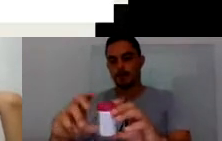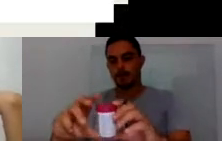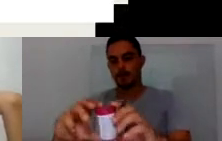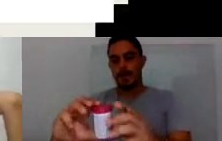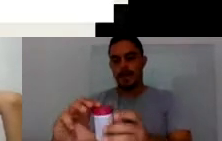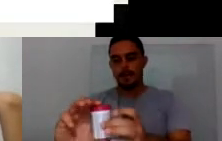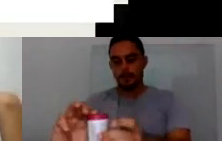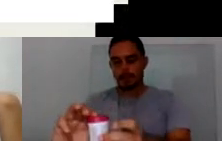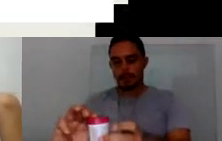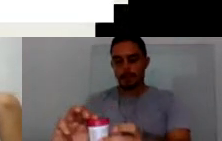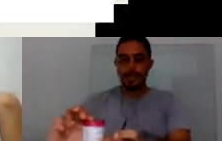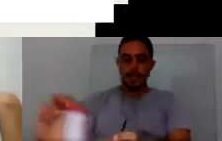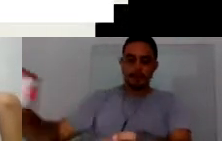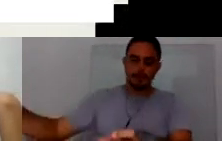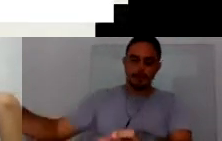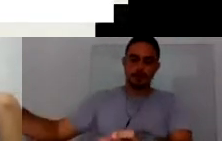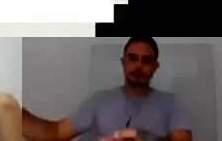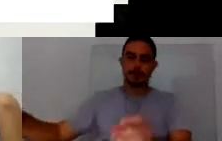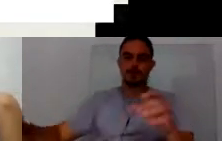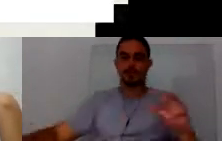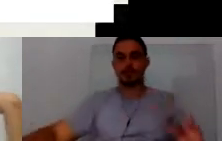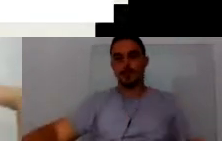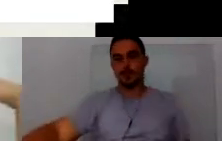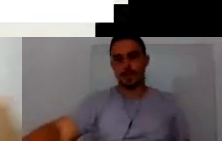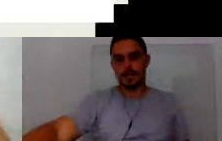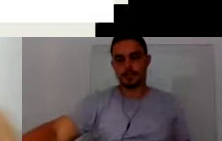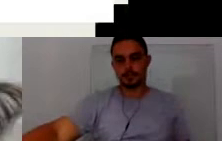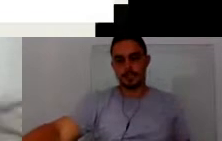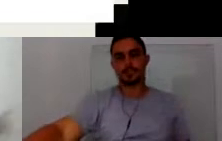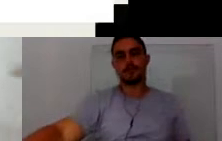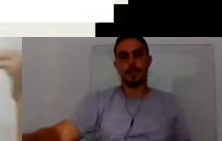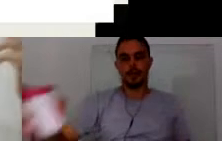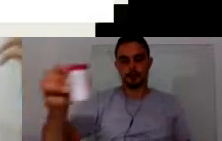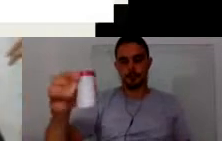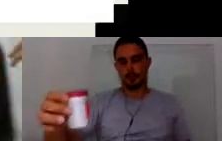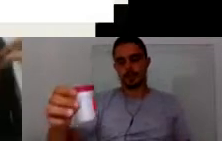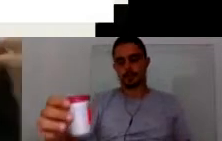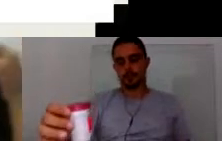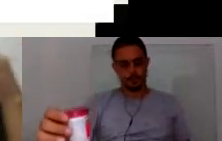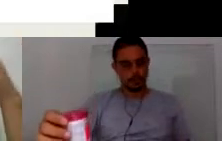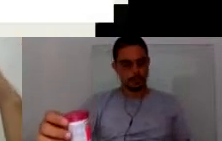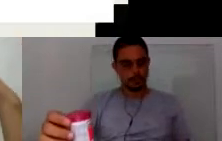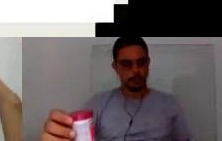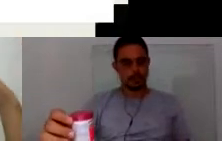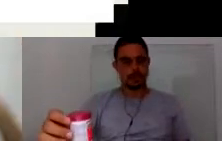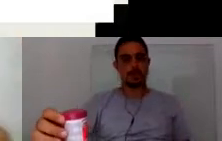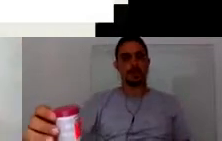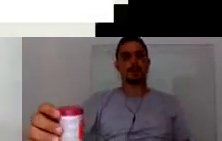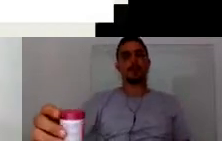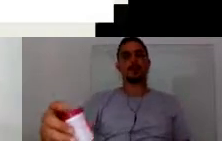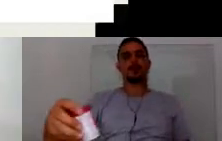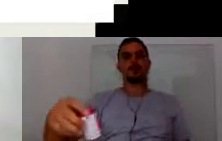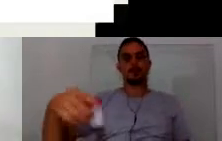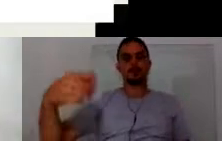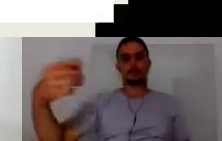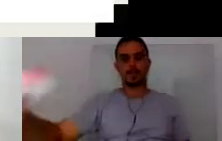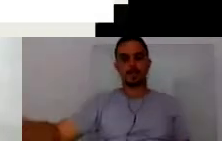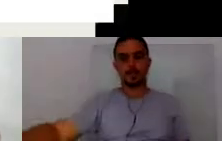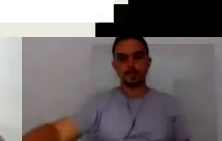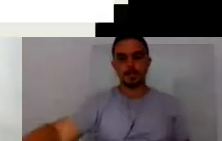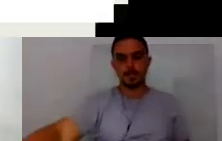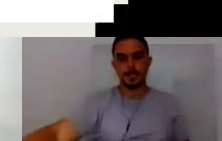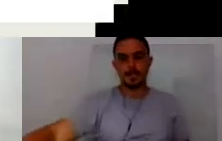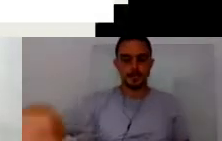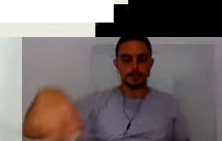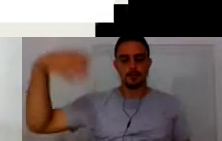ele enche isso aqui de solo, ele pega isso aqui e leva para o laboratório para determinar a umidade. Então, quer dizer, eu peguei o solo, ele estava úmido, tá? E agora eu